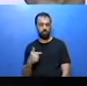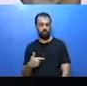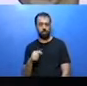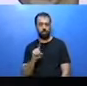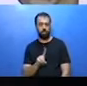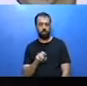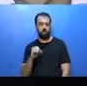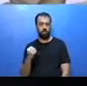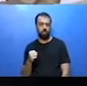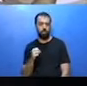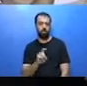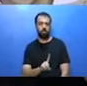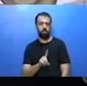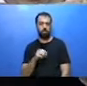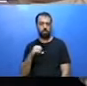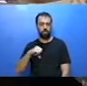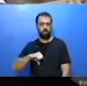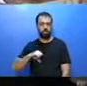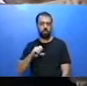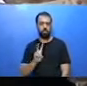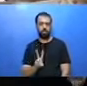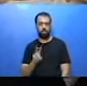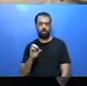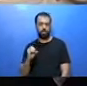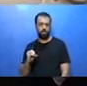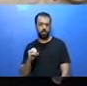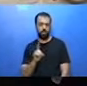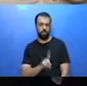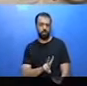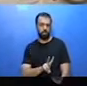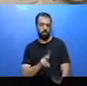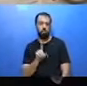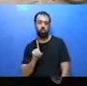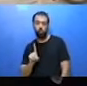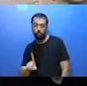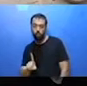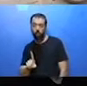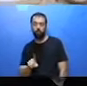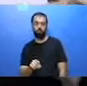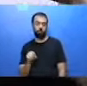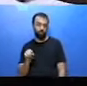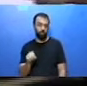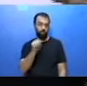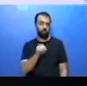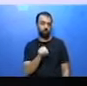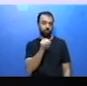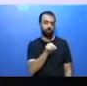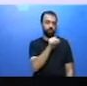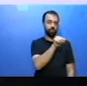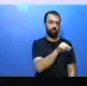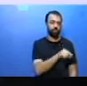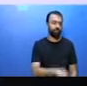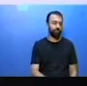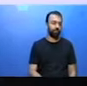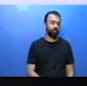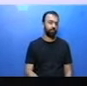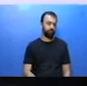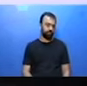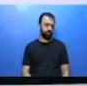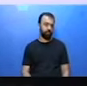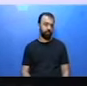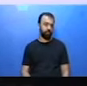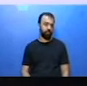18 19 20 21 pulinhos cheguei no número